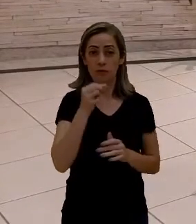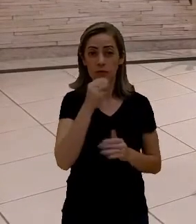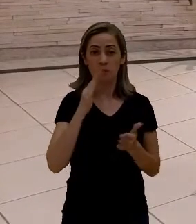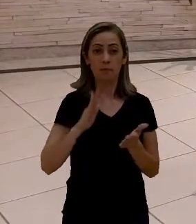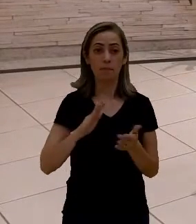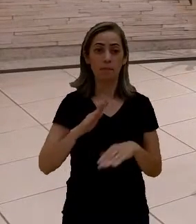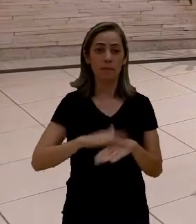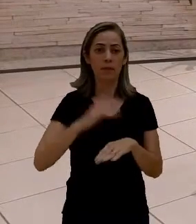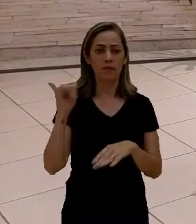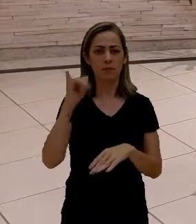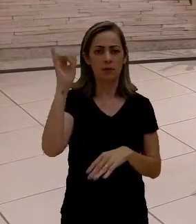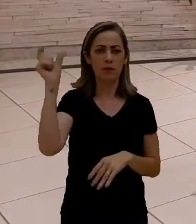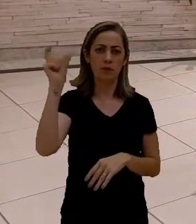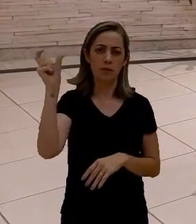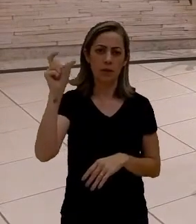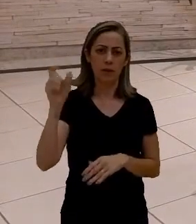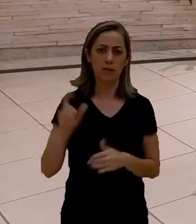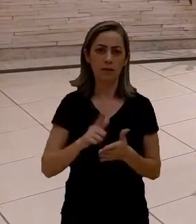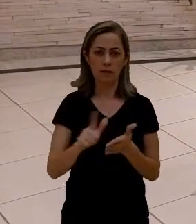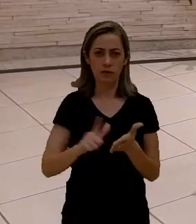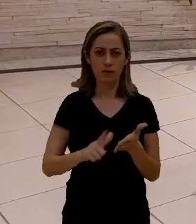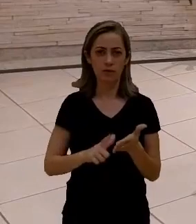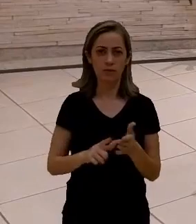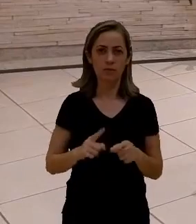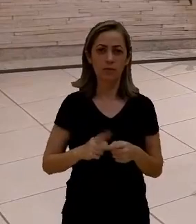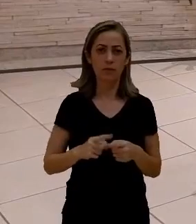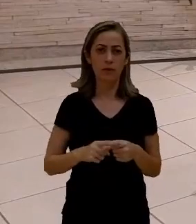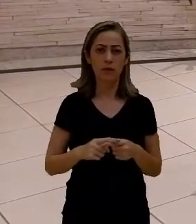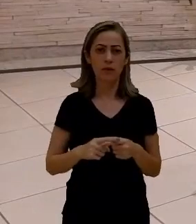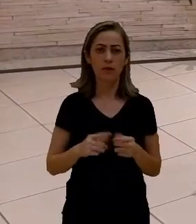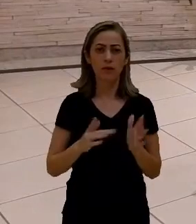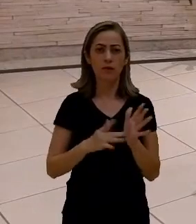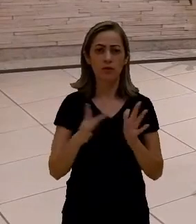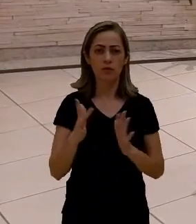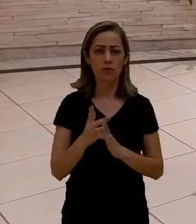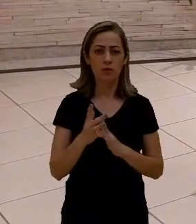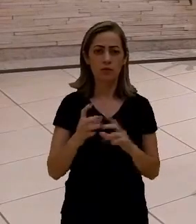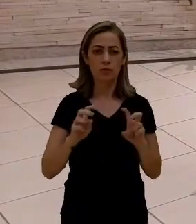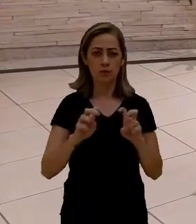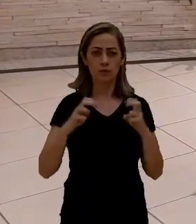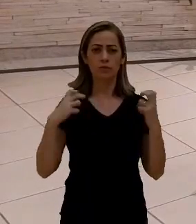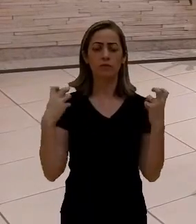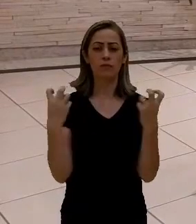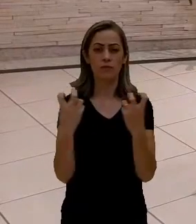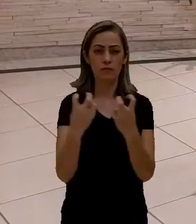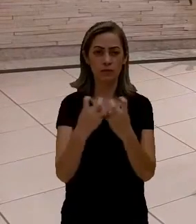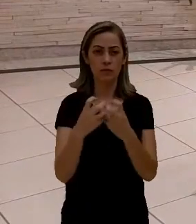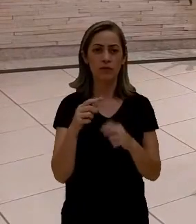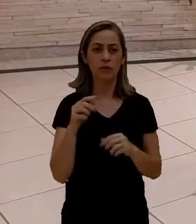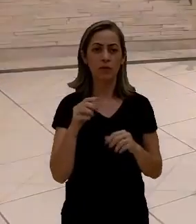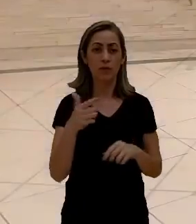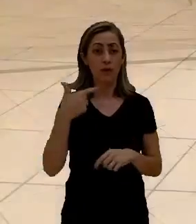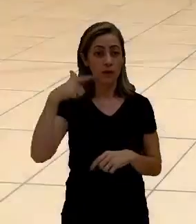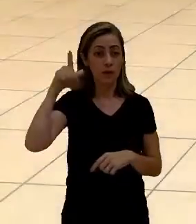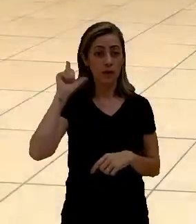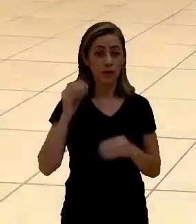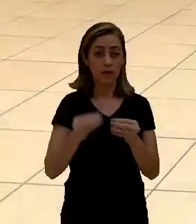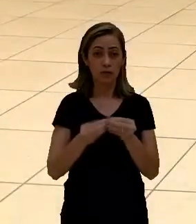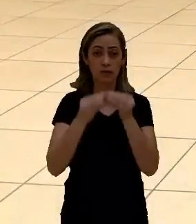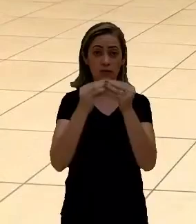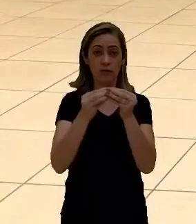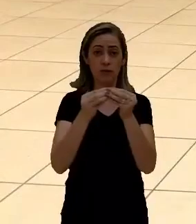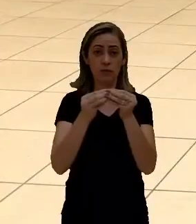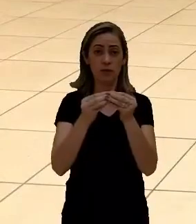palavra porque quando Jesus se colocou na mesa com os seus antes de sear eles